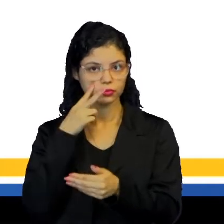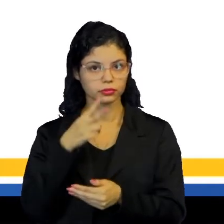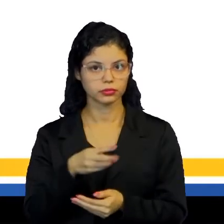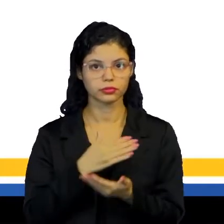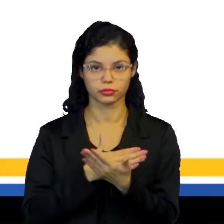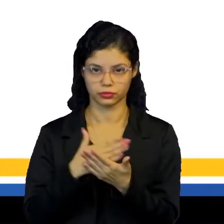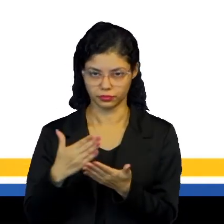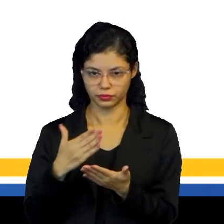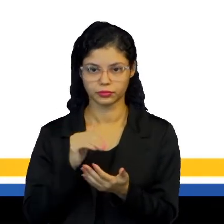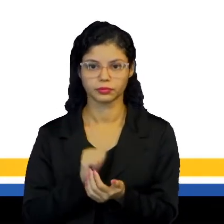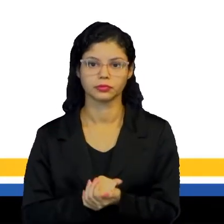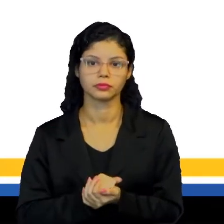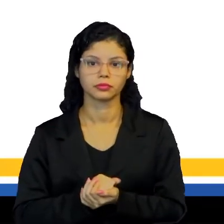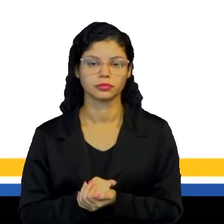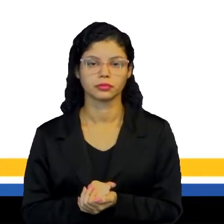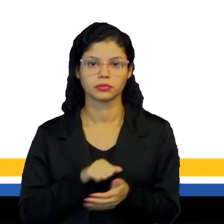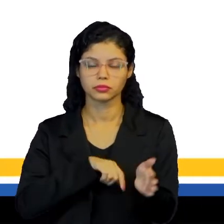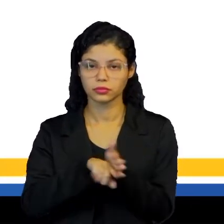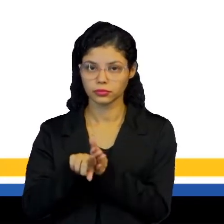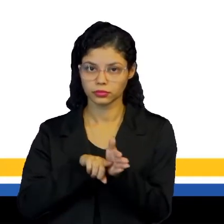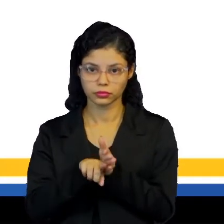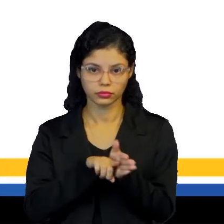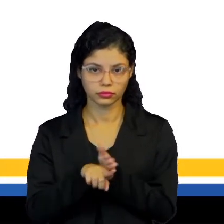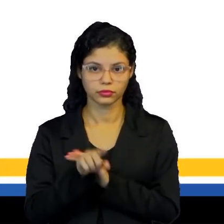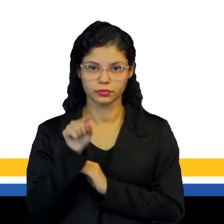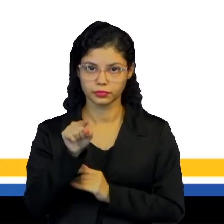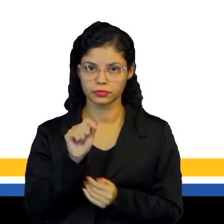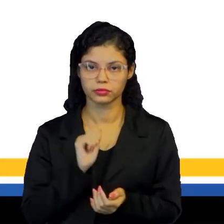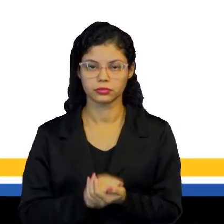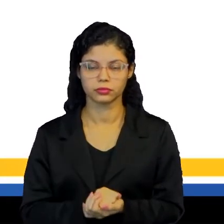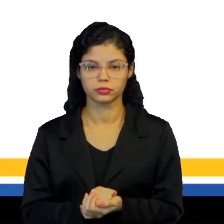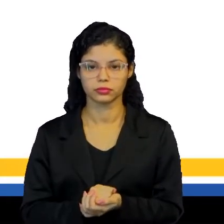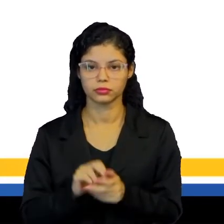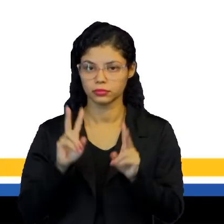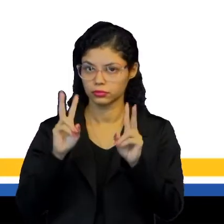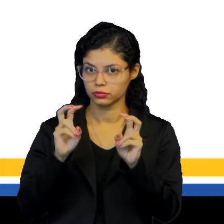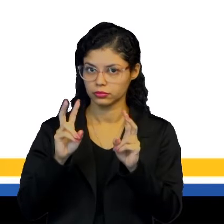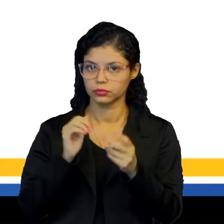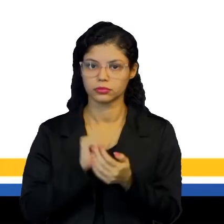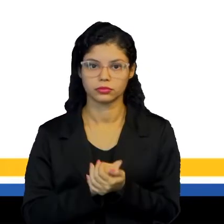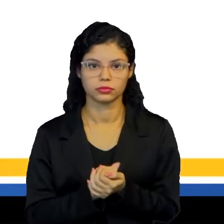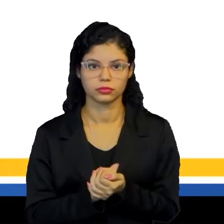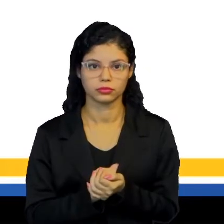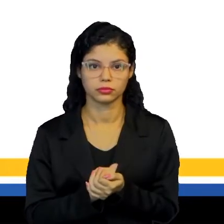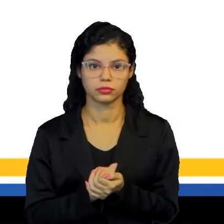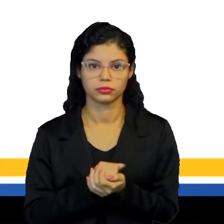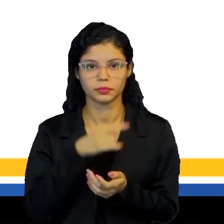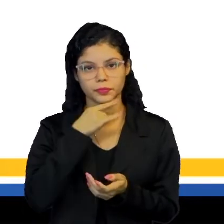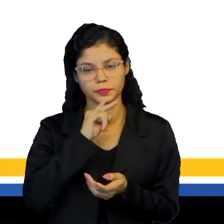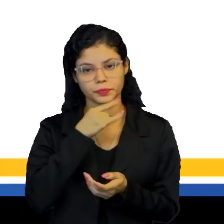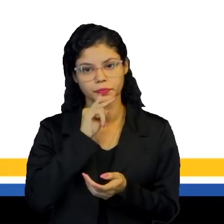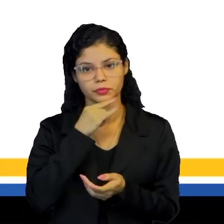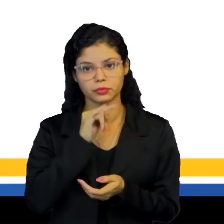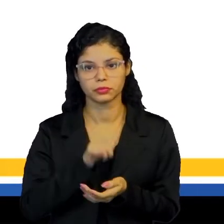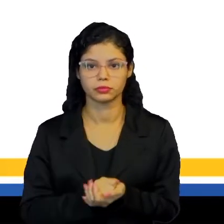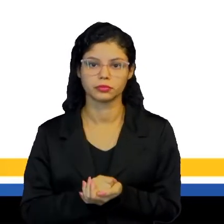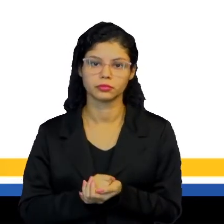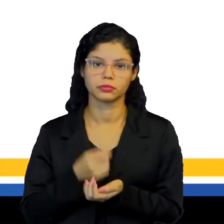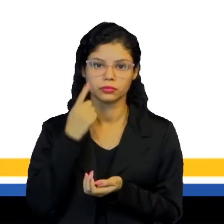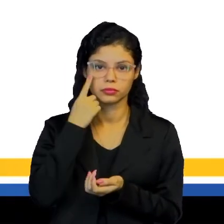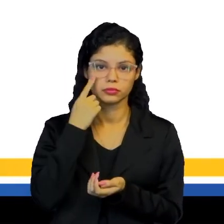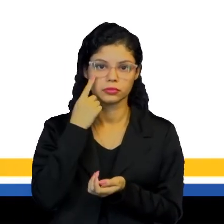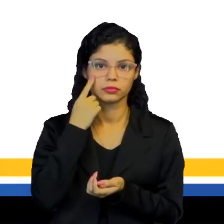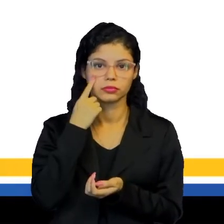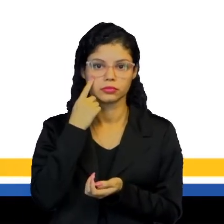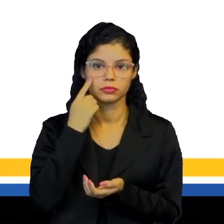viu no início. Então, nessa pesquisa aí, nós vamos falar sobre a pesquisa sobre o consumo de cerveja, tá? Olhem